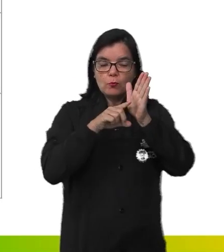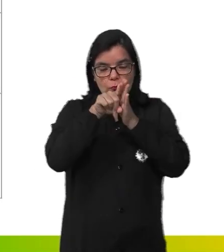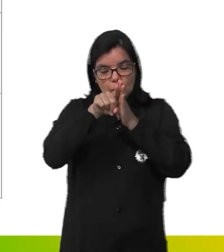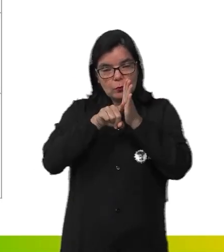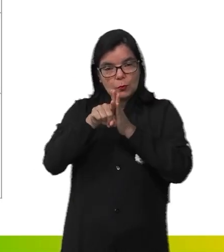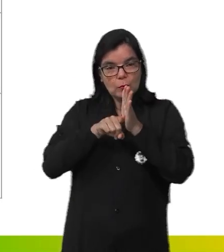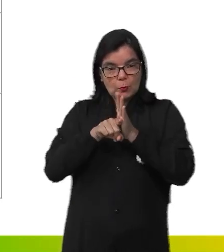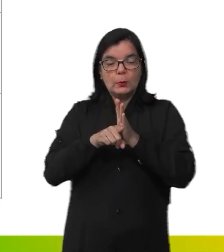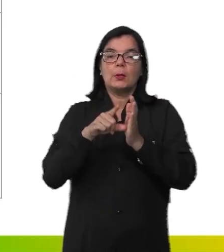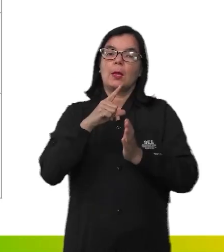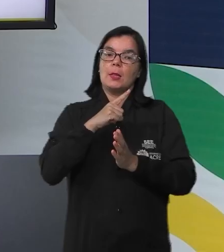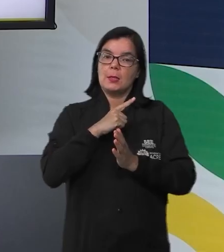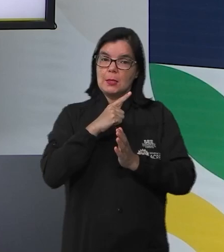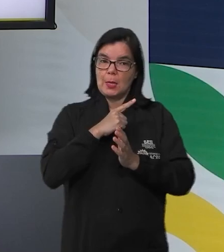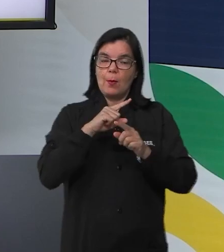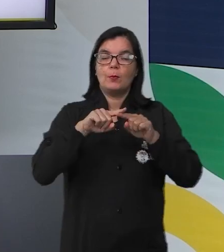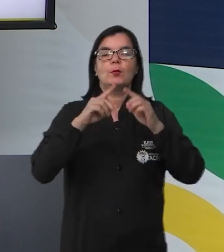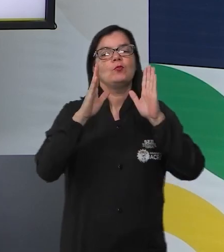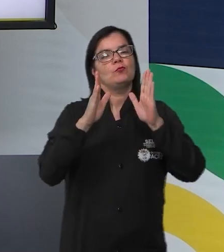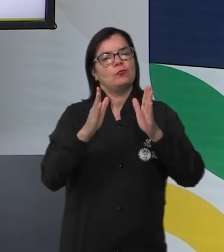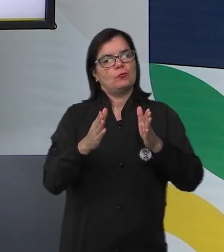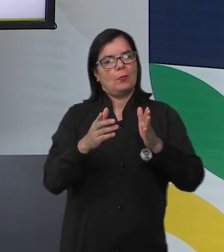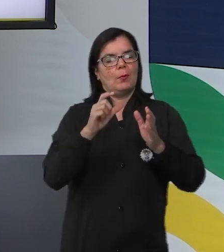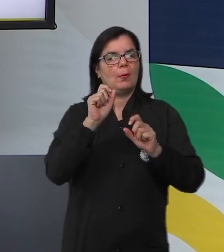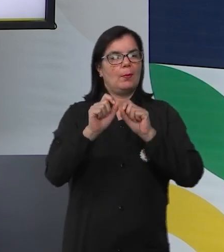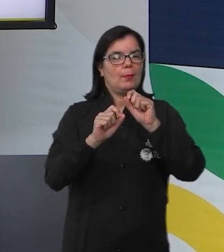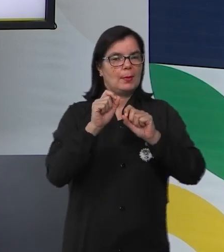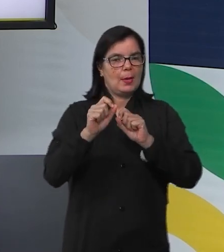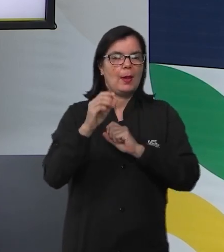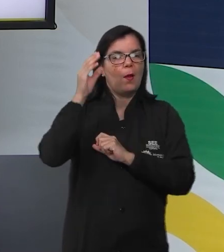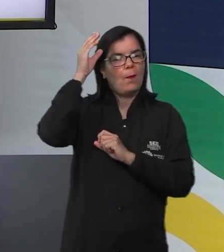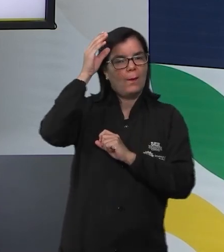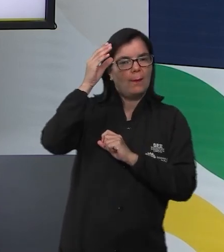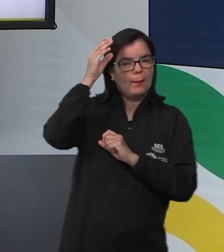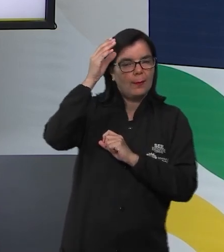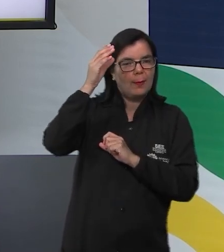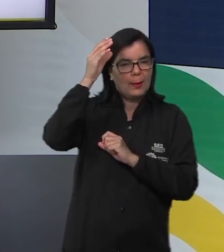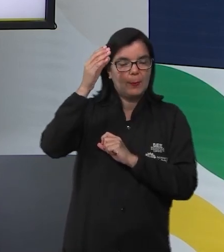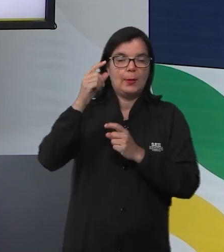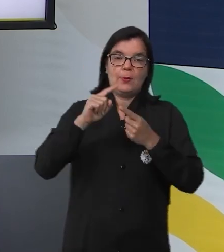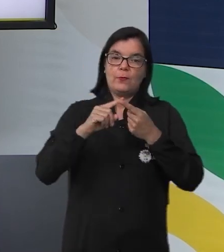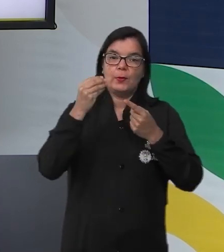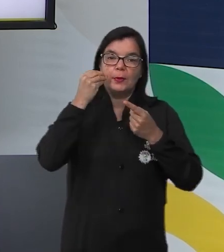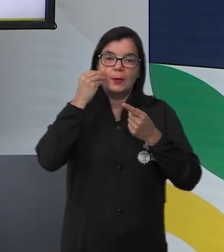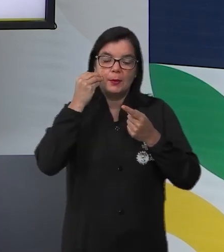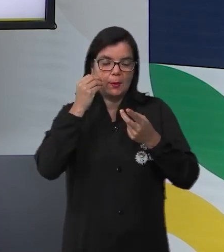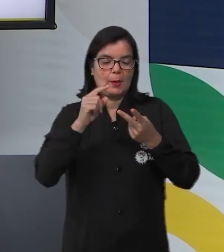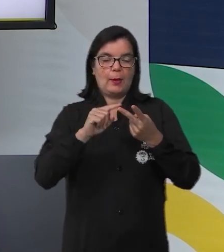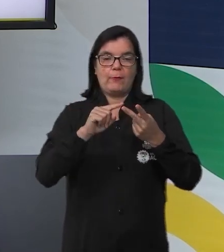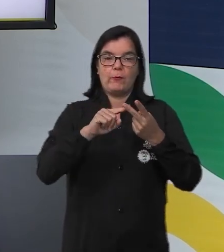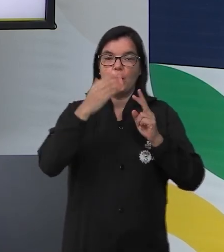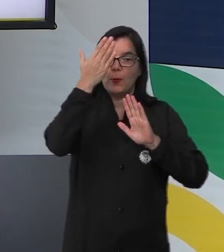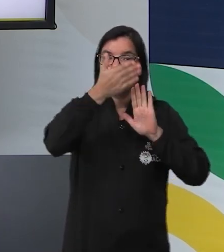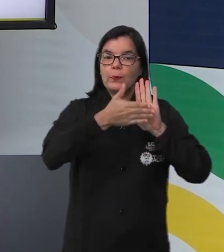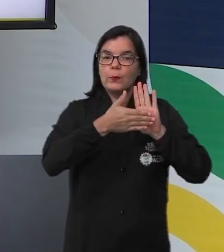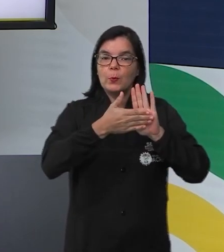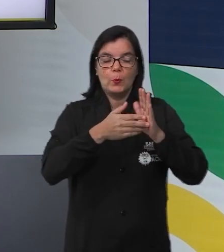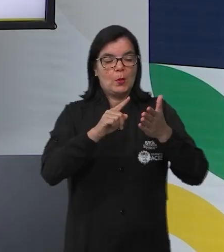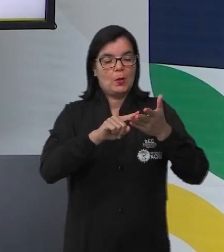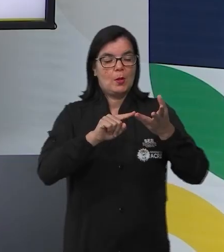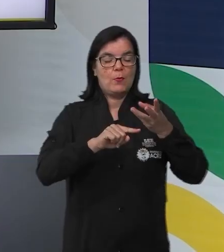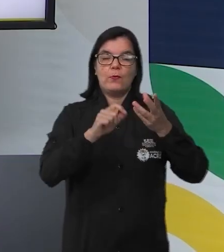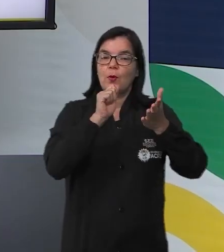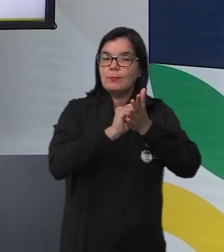científico. Aqui temos a parte já de que aquele conhecimento foi testado, foi comprovado e foi